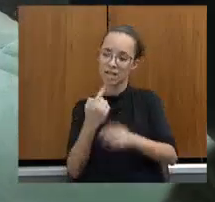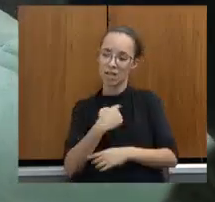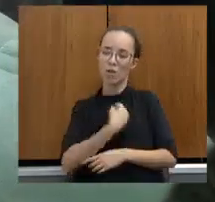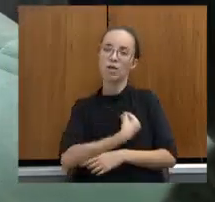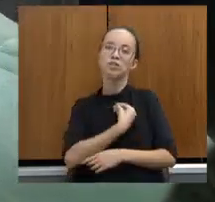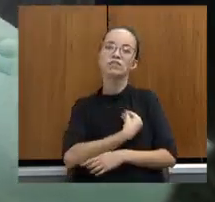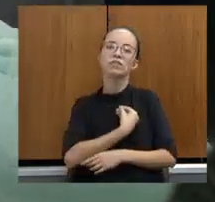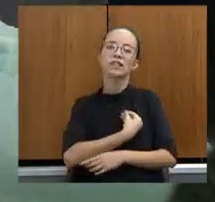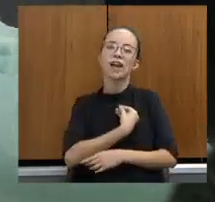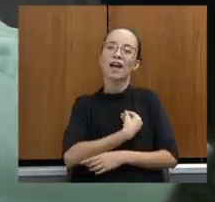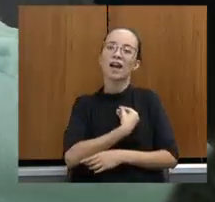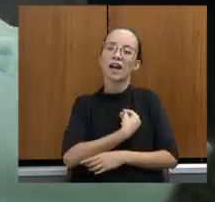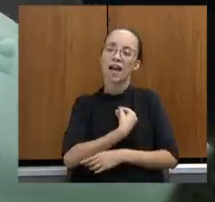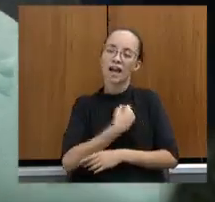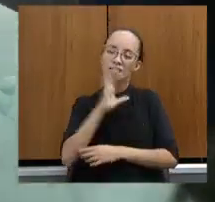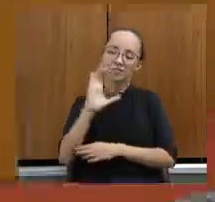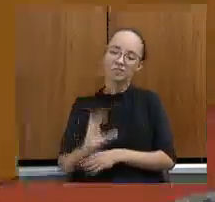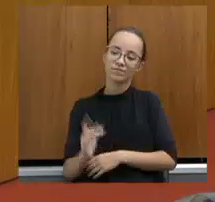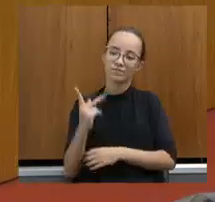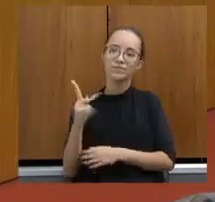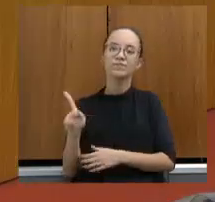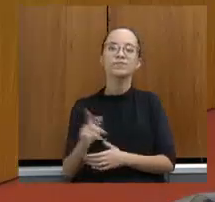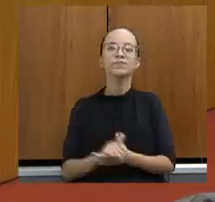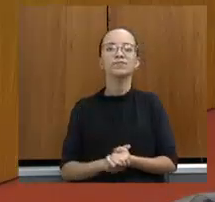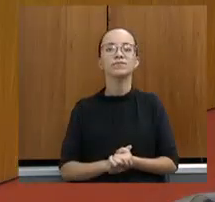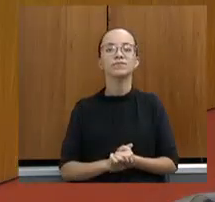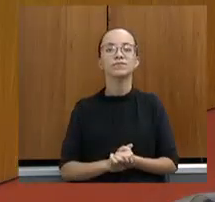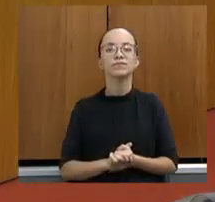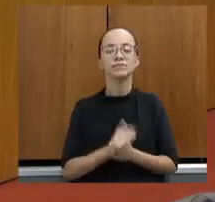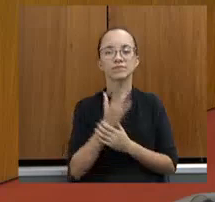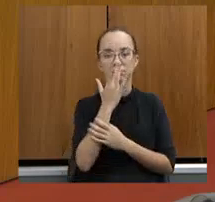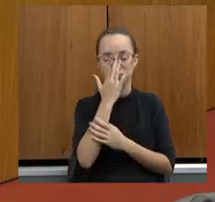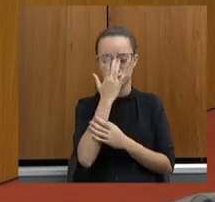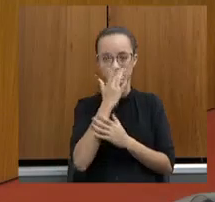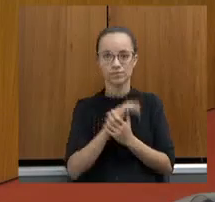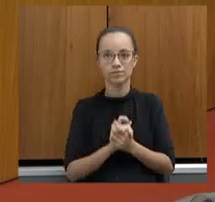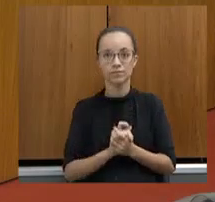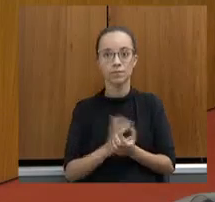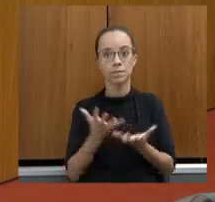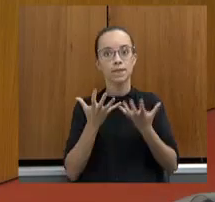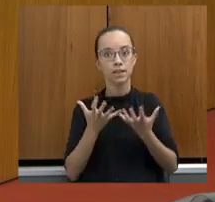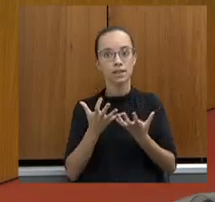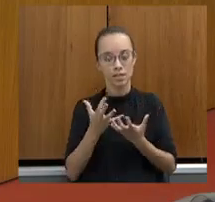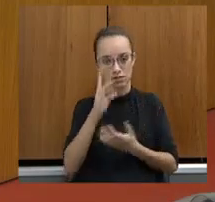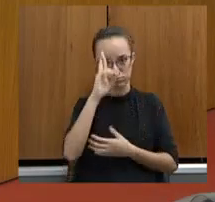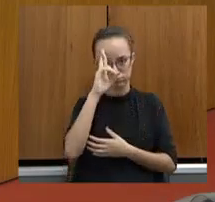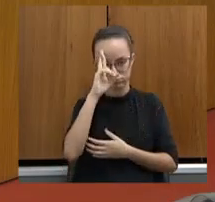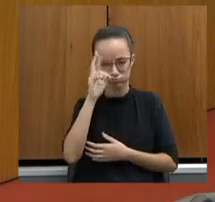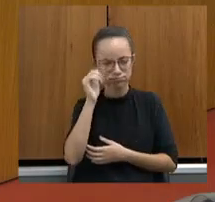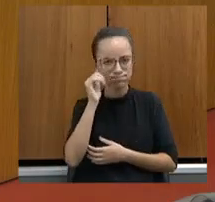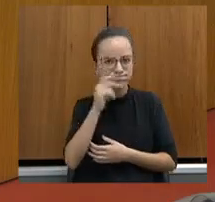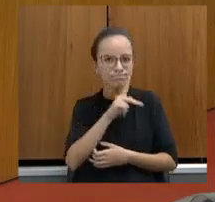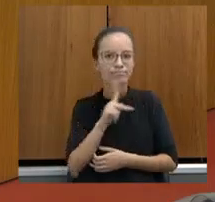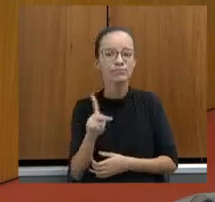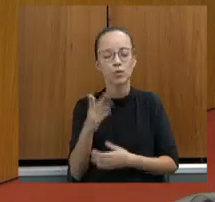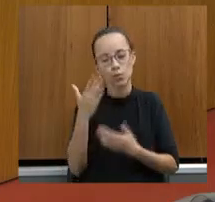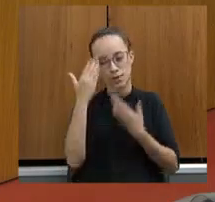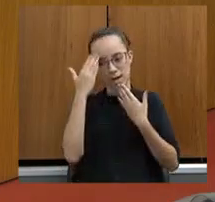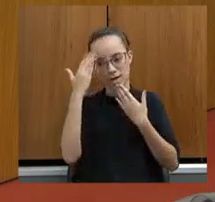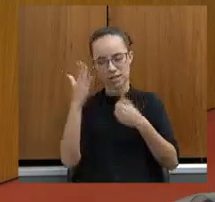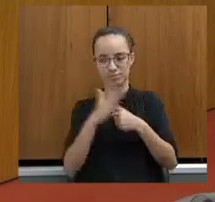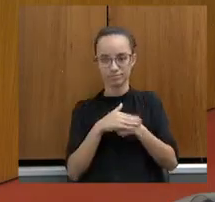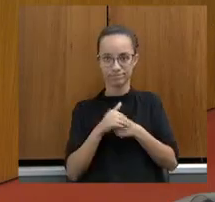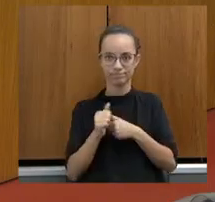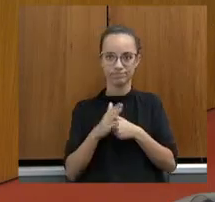ainda que não lembro da sua comissão queria senhora Presidente primeiro agradecer a gentileza